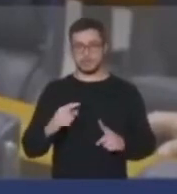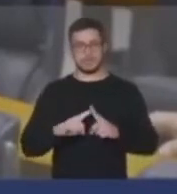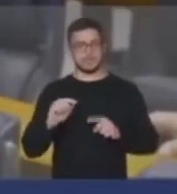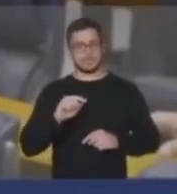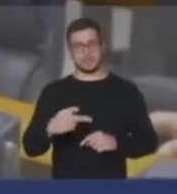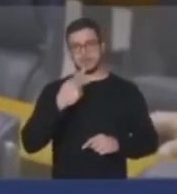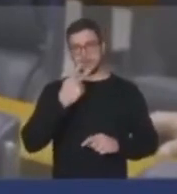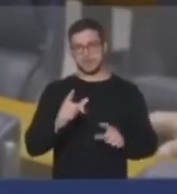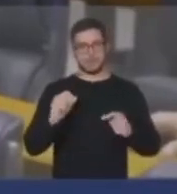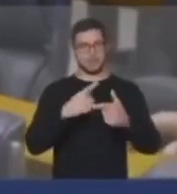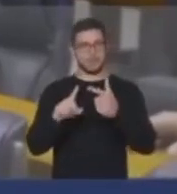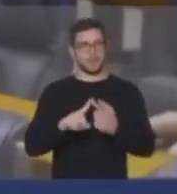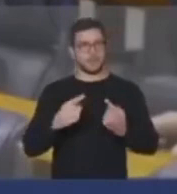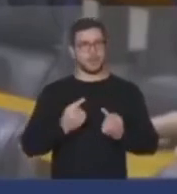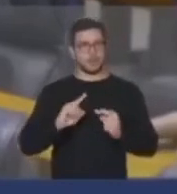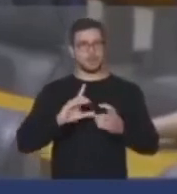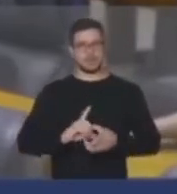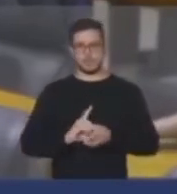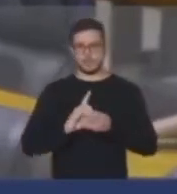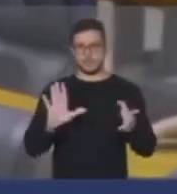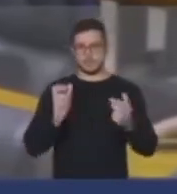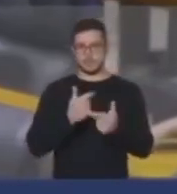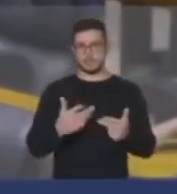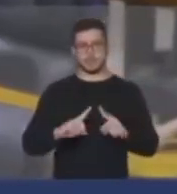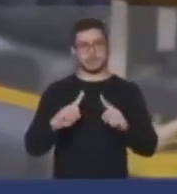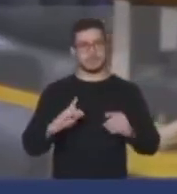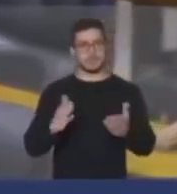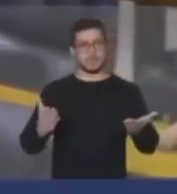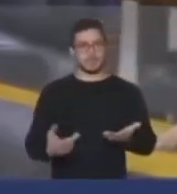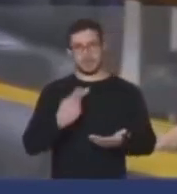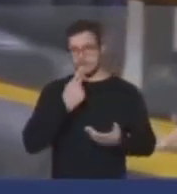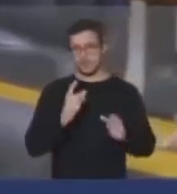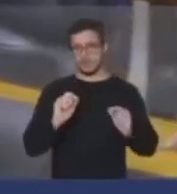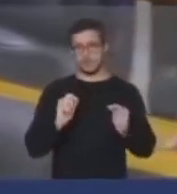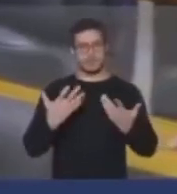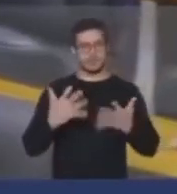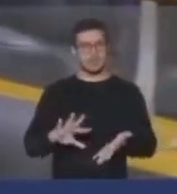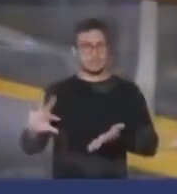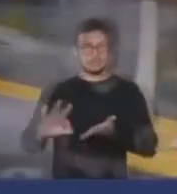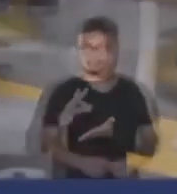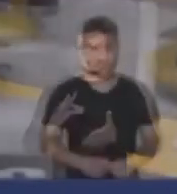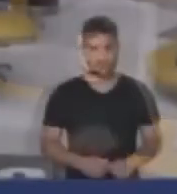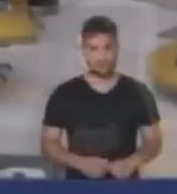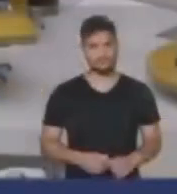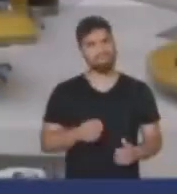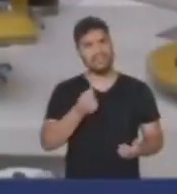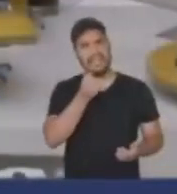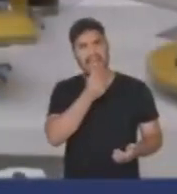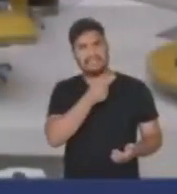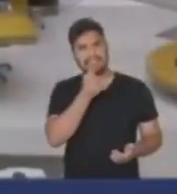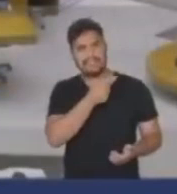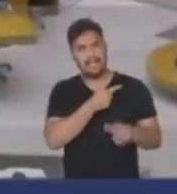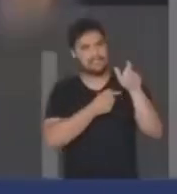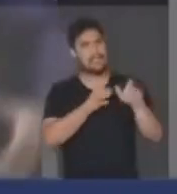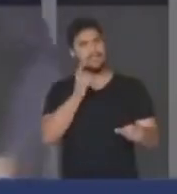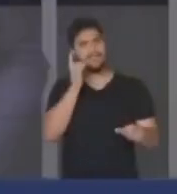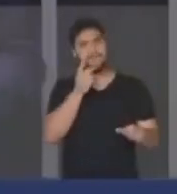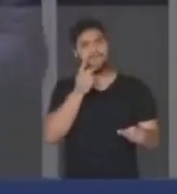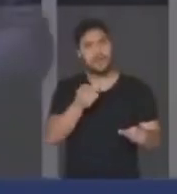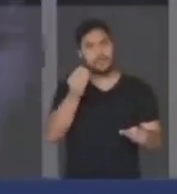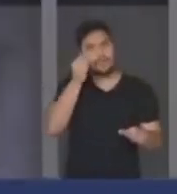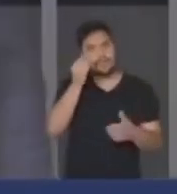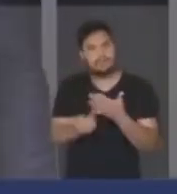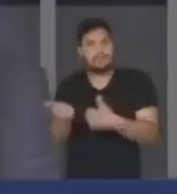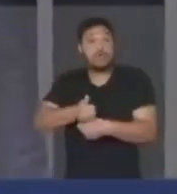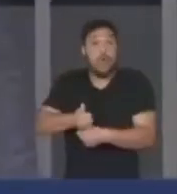contra a democracia, e agora está falando que não vai assinar. A gente sabe como é que a banda toca nessa casa, a gente já fica desconfiado. O deputado falou ali que teve uma tentativa de